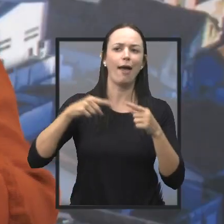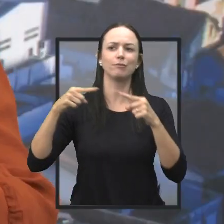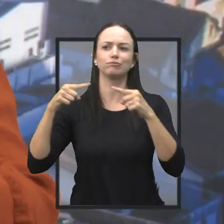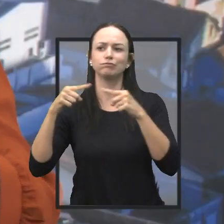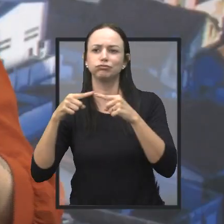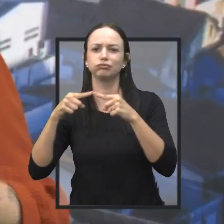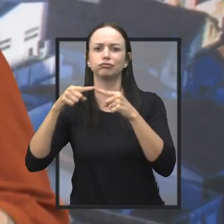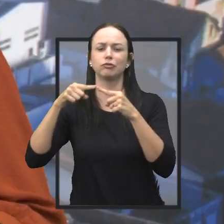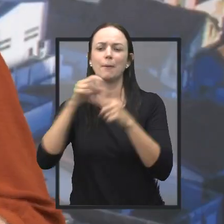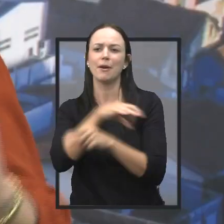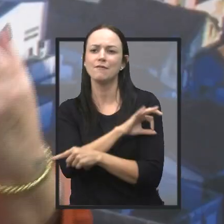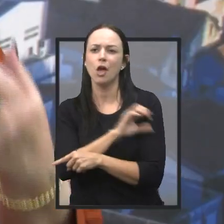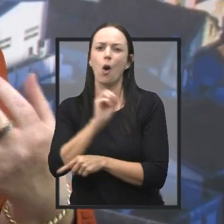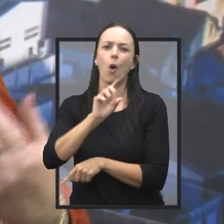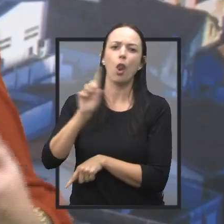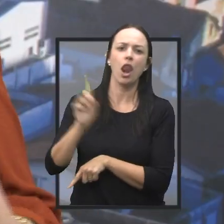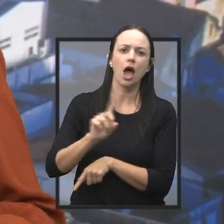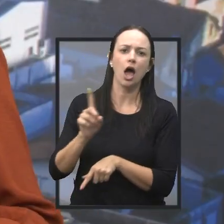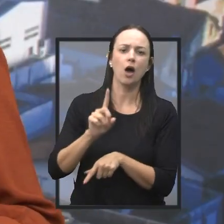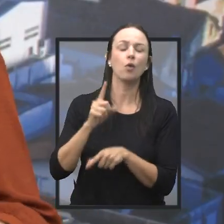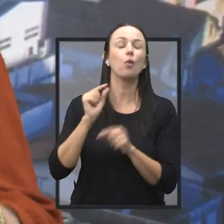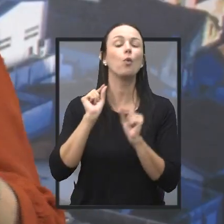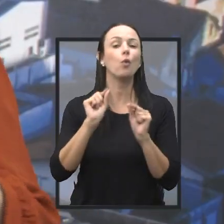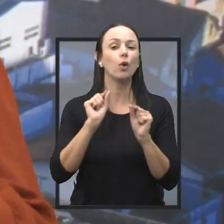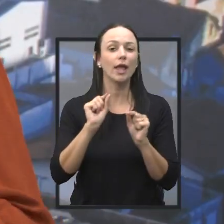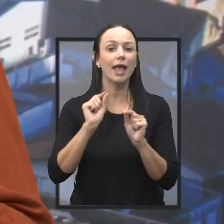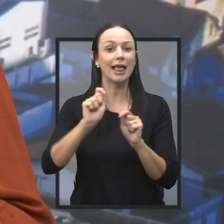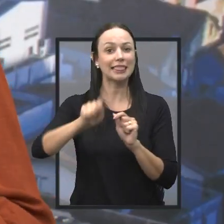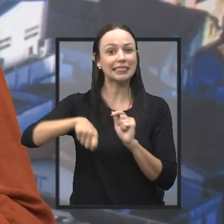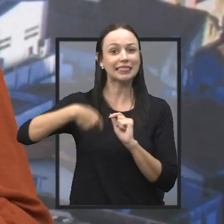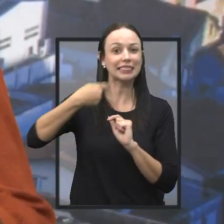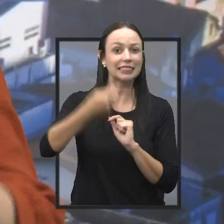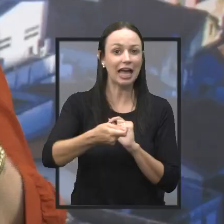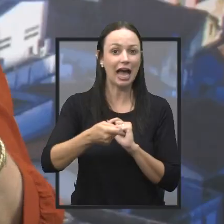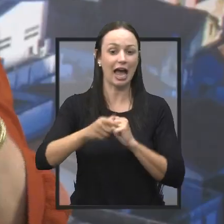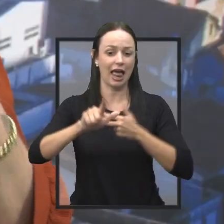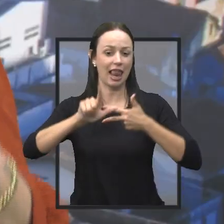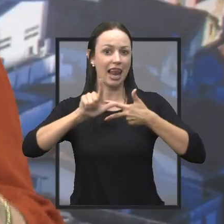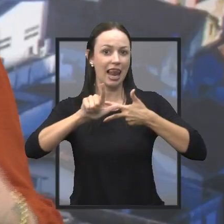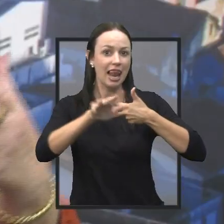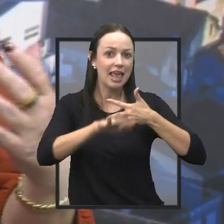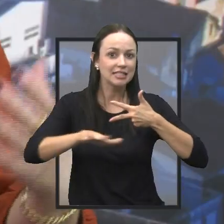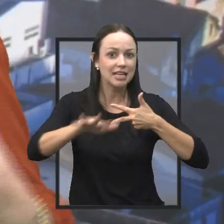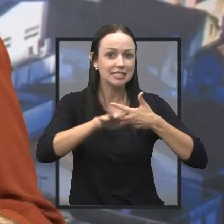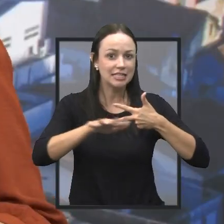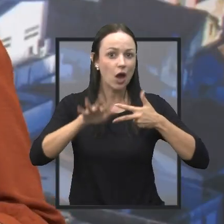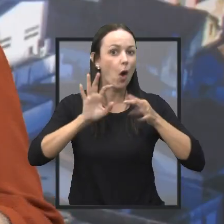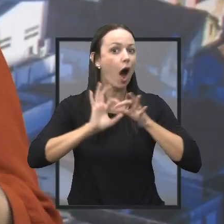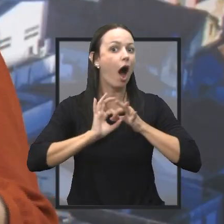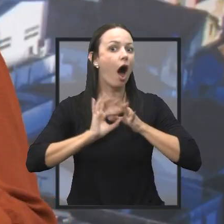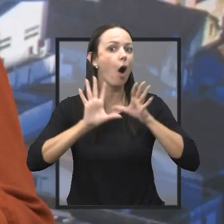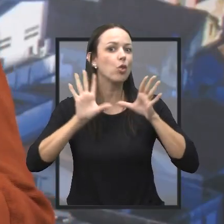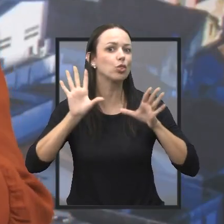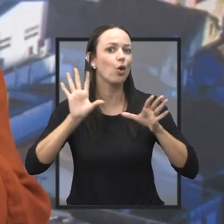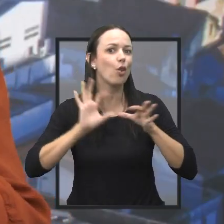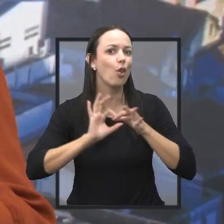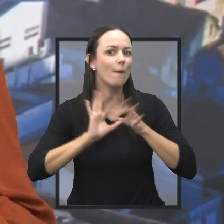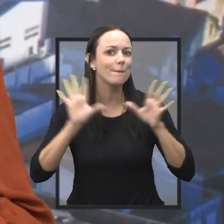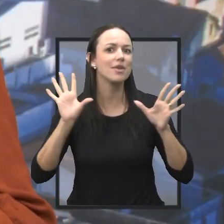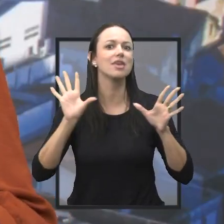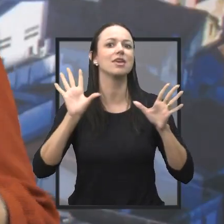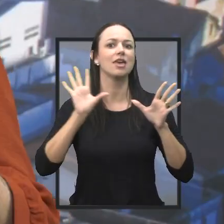Isso dá para o poder legislativo uma autonomia para atender a população de uma